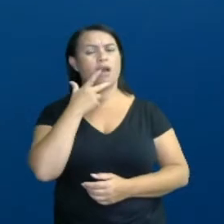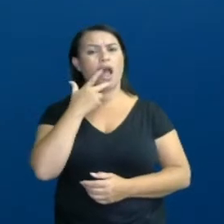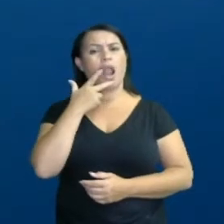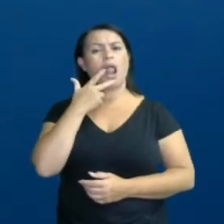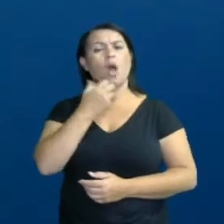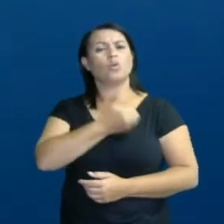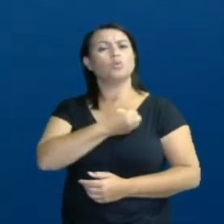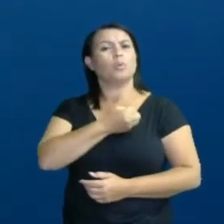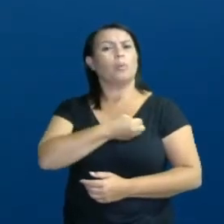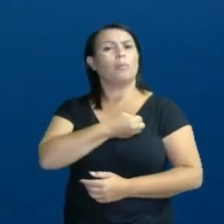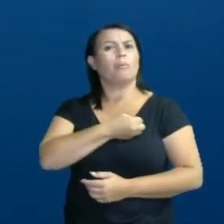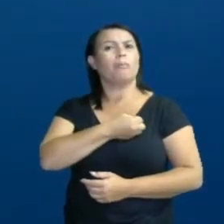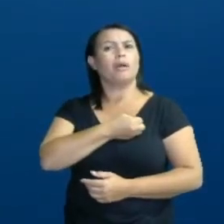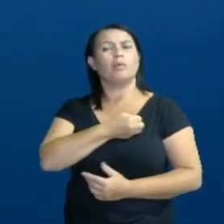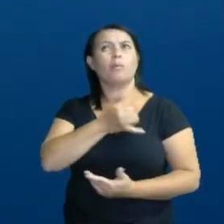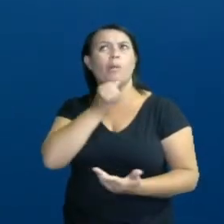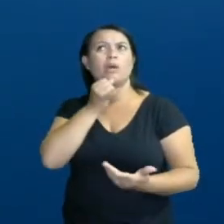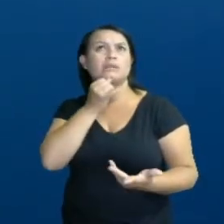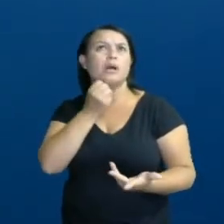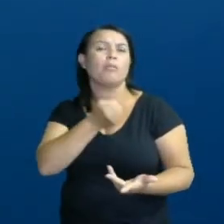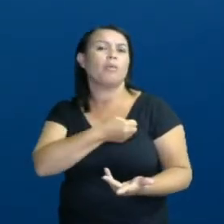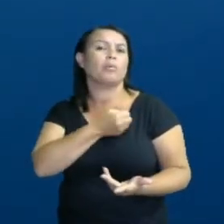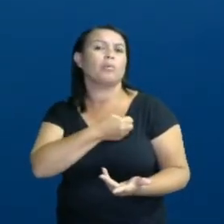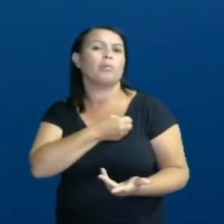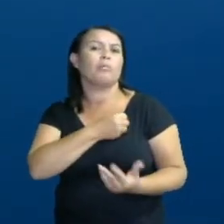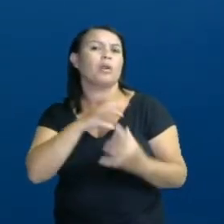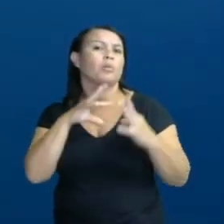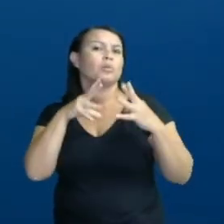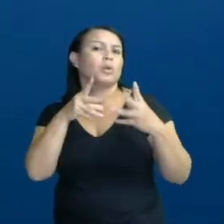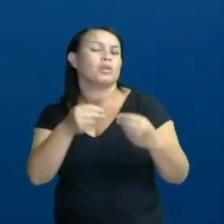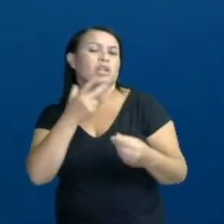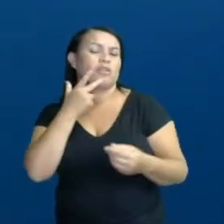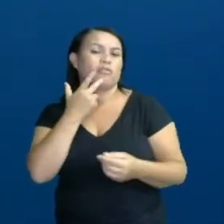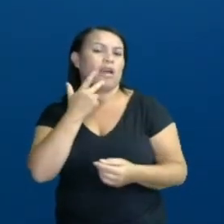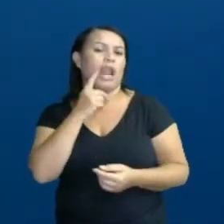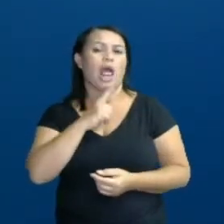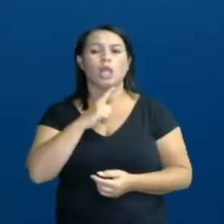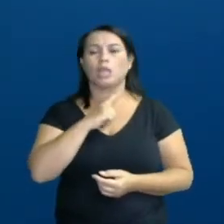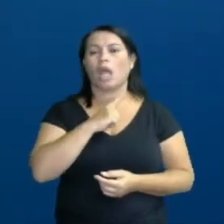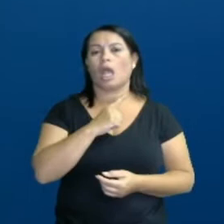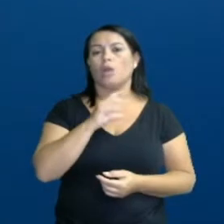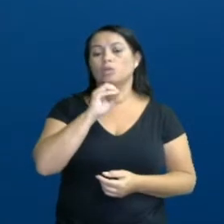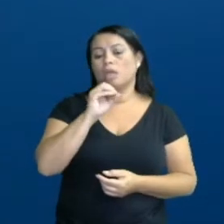número inteiro, tá certo? Você não diz um número decimal, você não diz, eu tenho